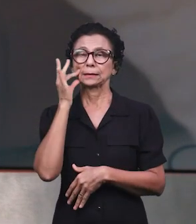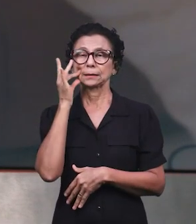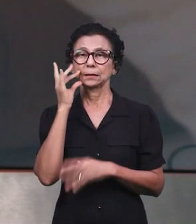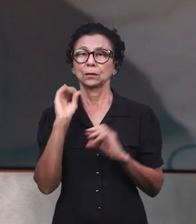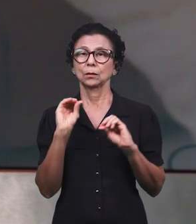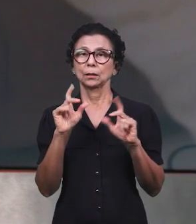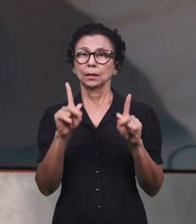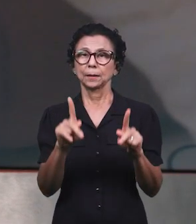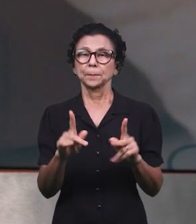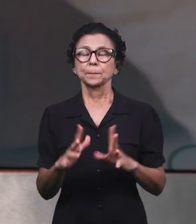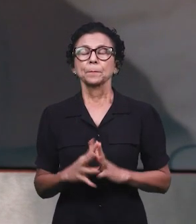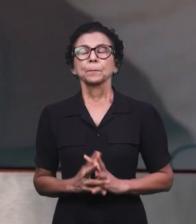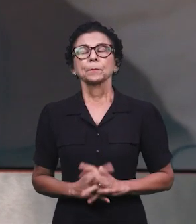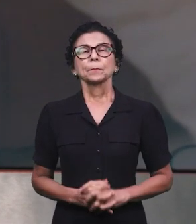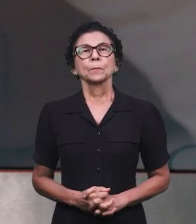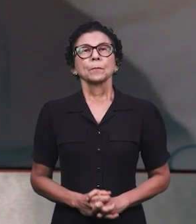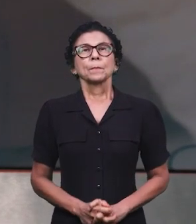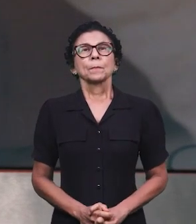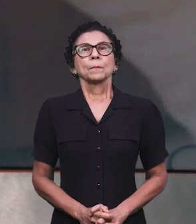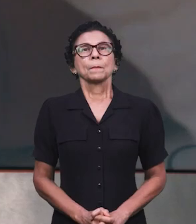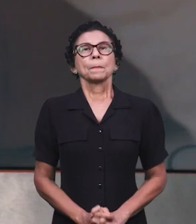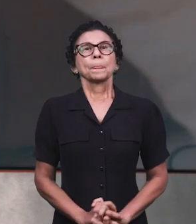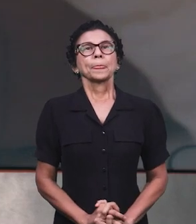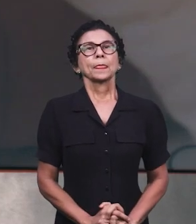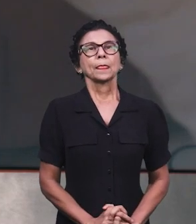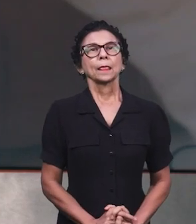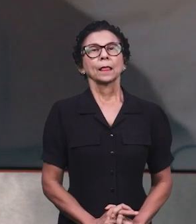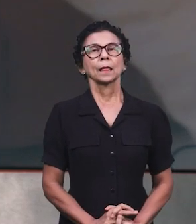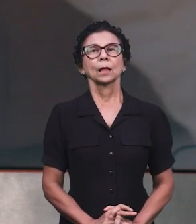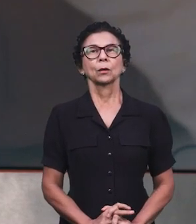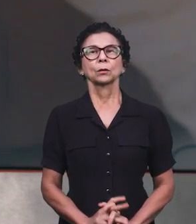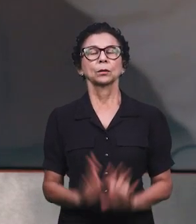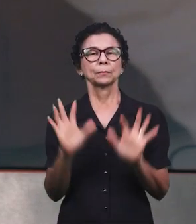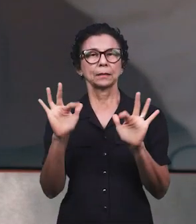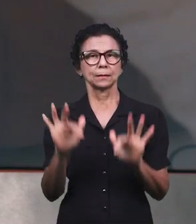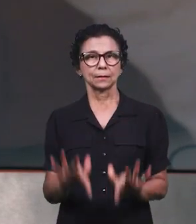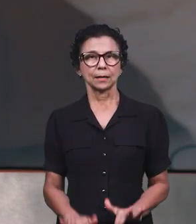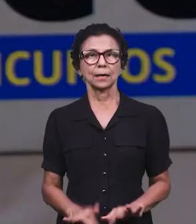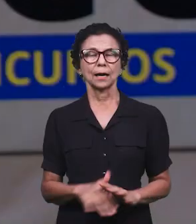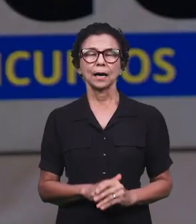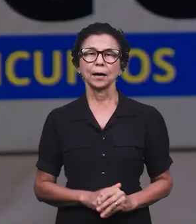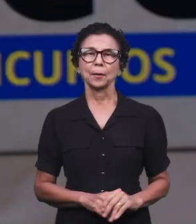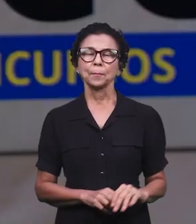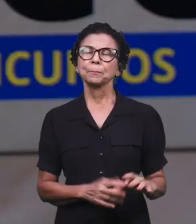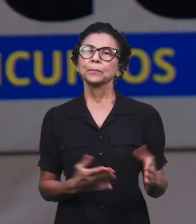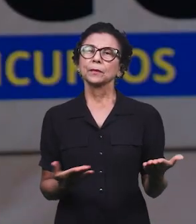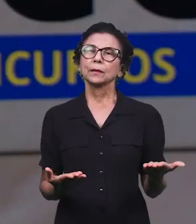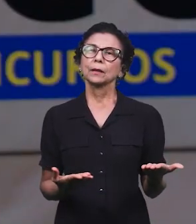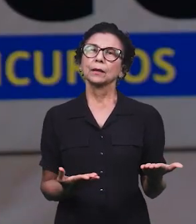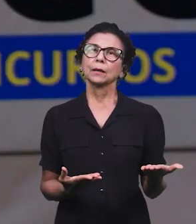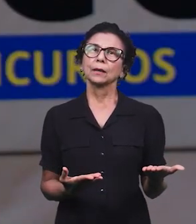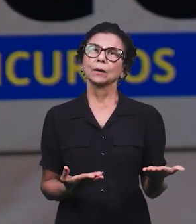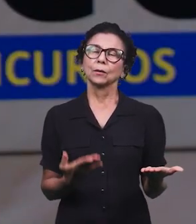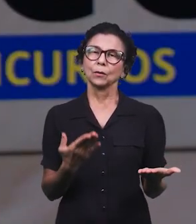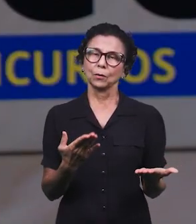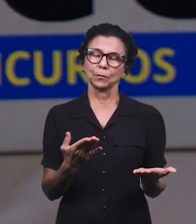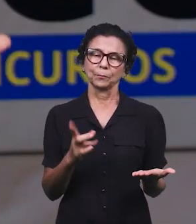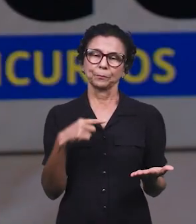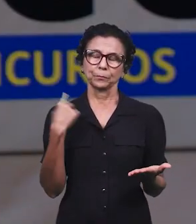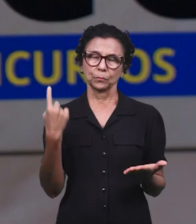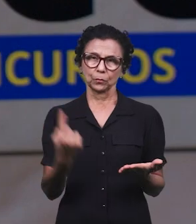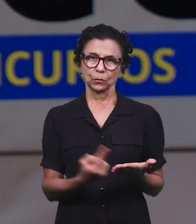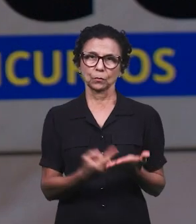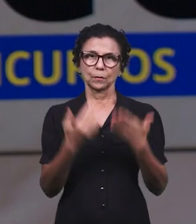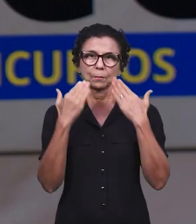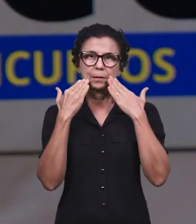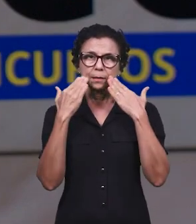bem? E para a gente fechar o nosso programa, pessoal, eu queria que você me respondesse aqui, ó. Nós